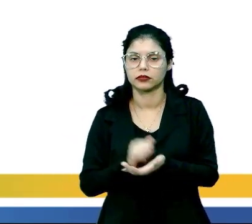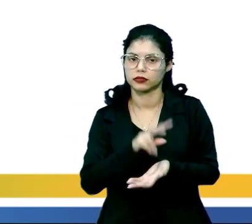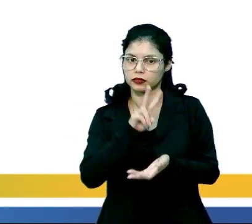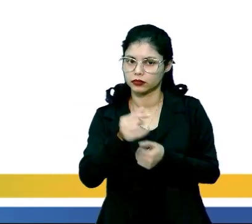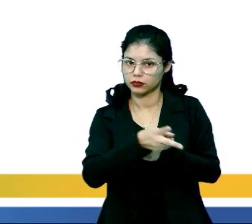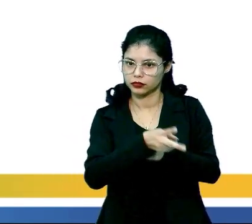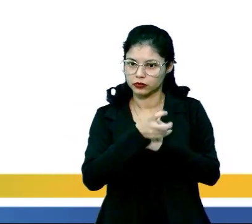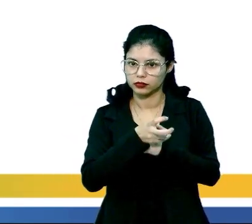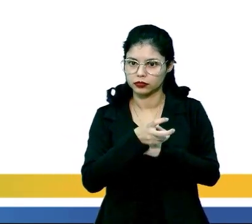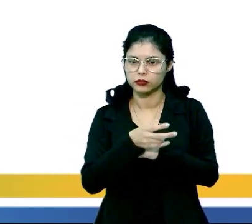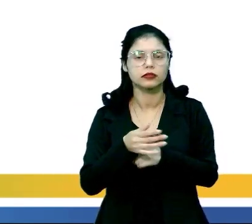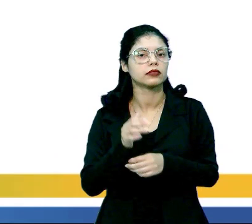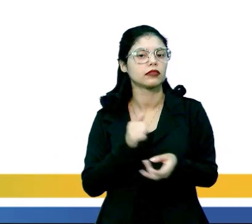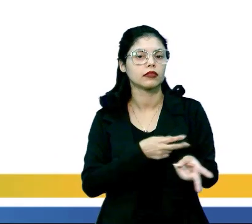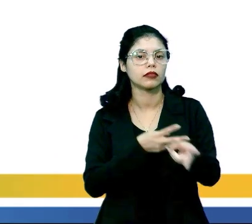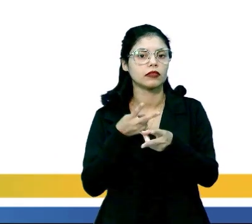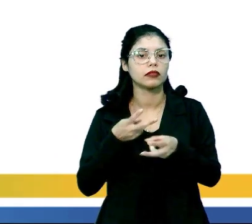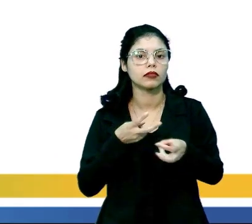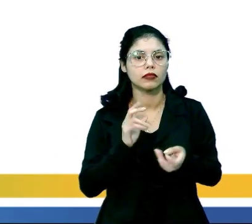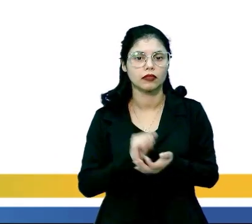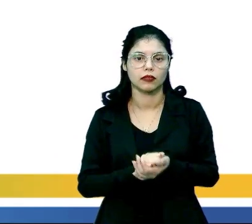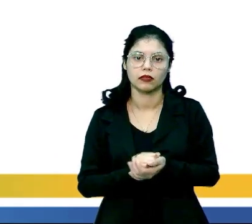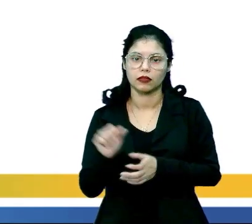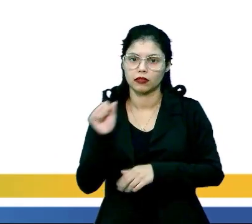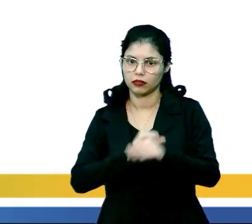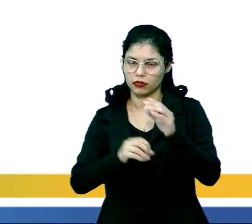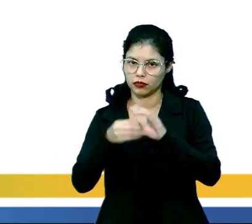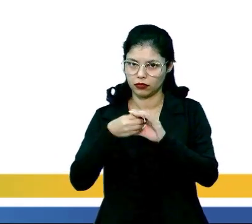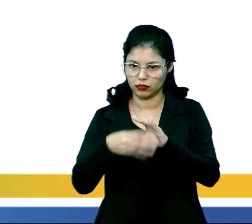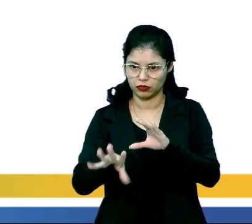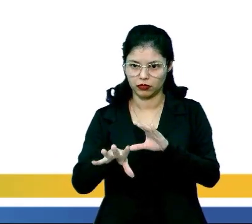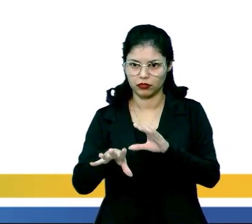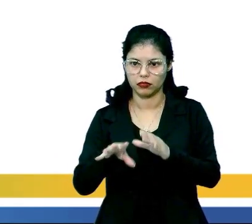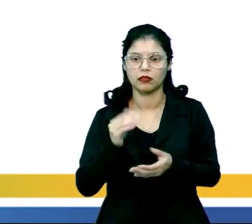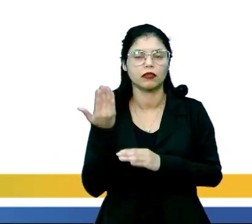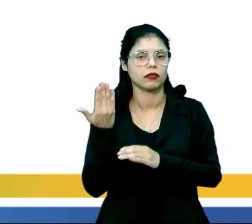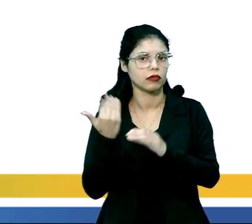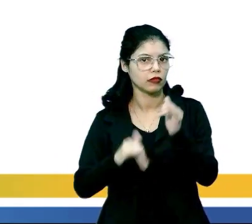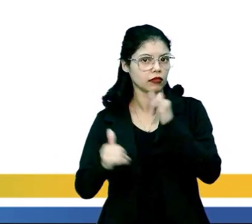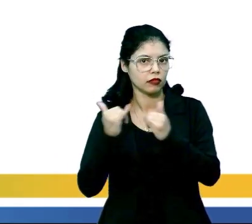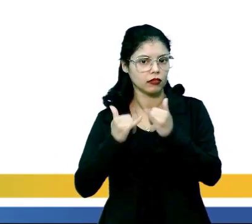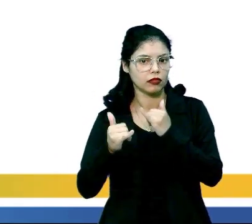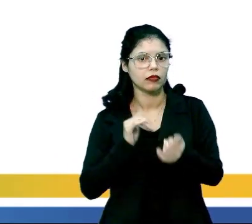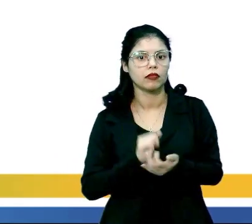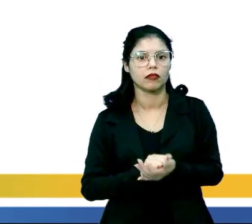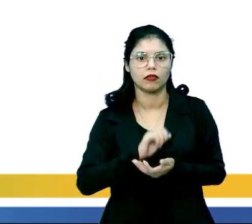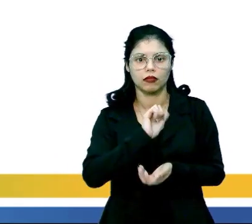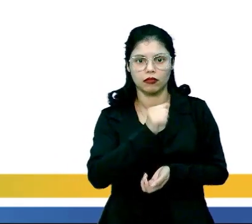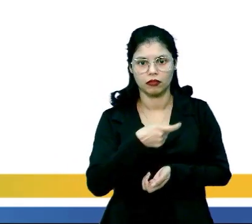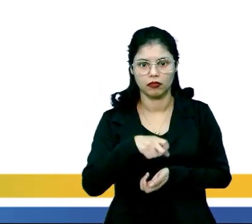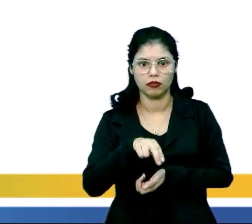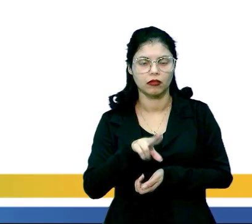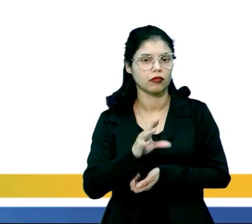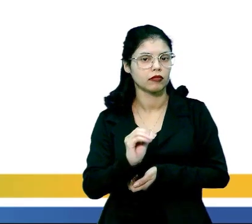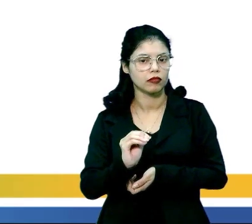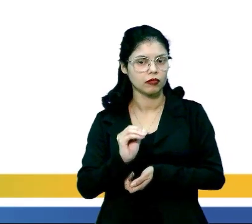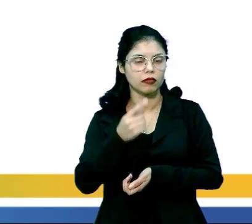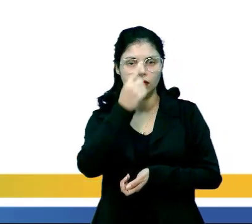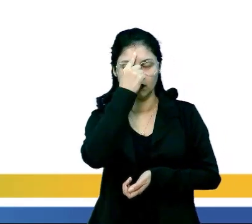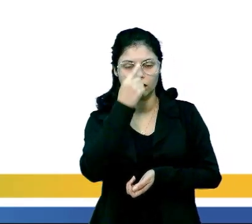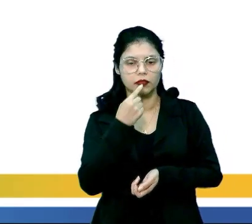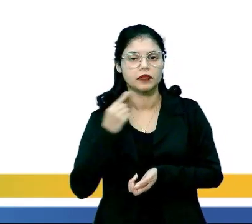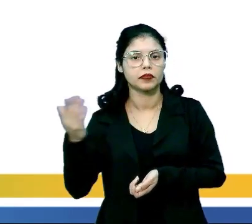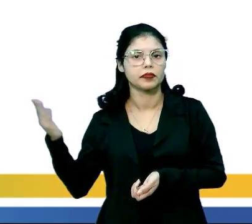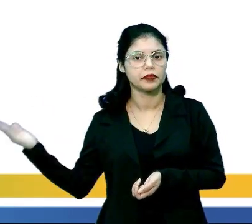vai captar essa informação. E quem vai fazer a transmissão dessa informação? Vai ser o axônio. Tá vendo aí na